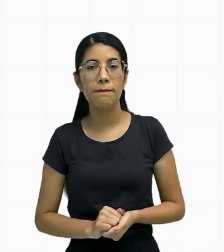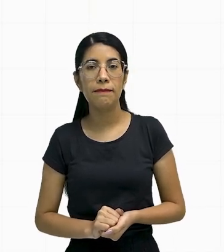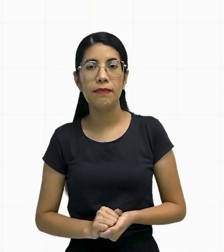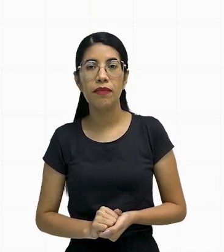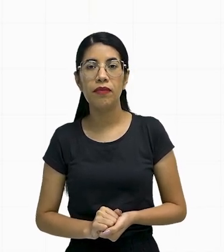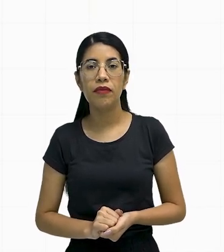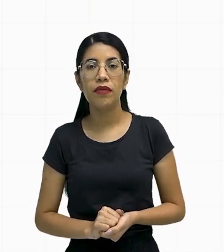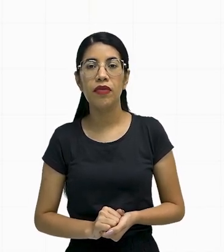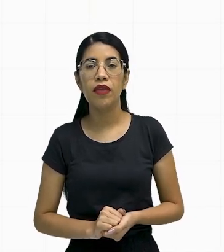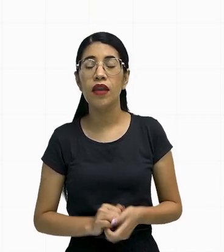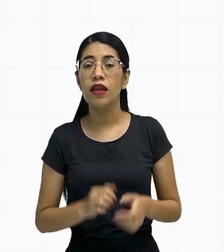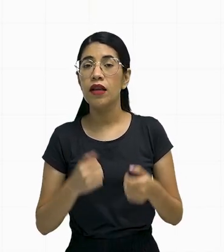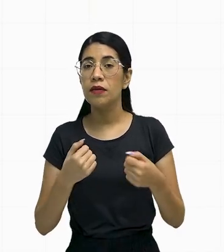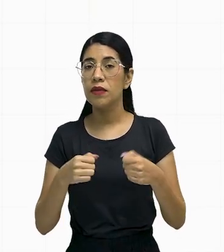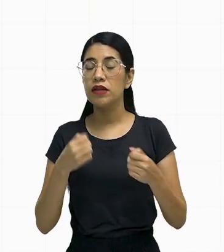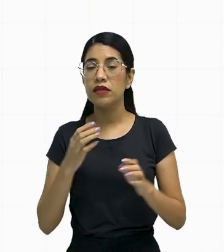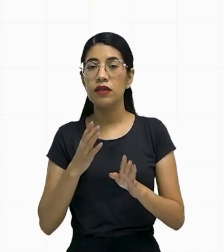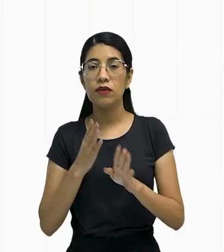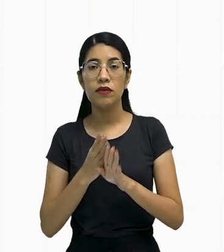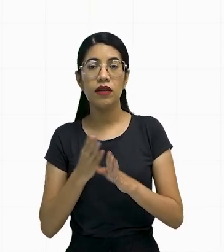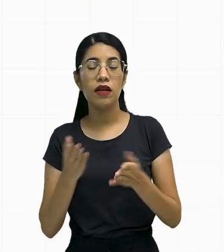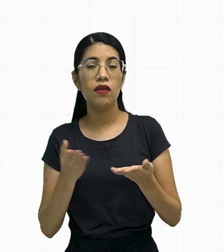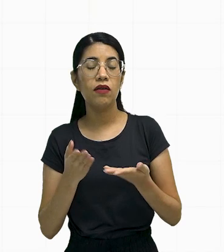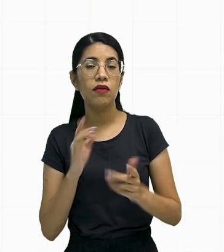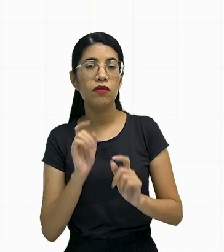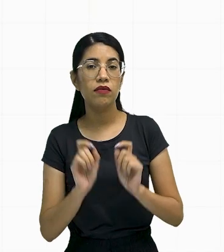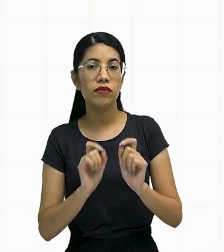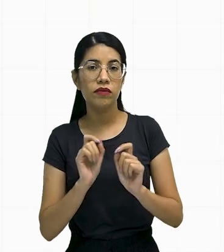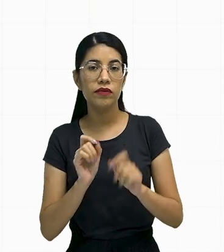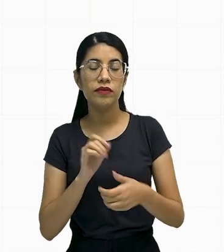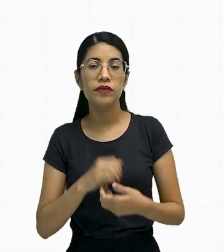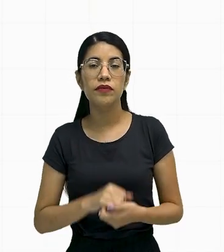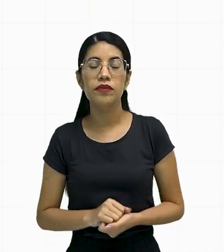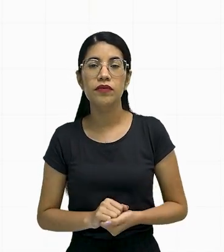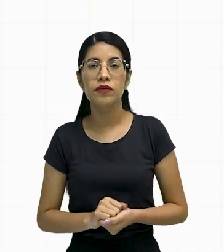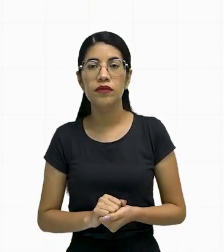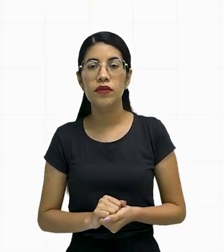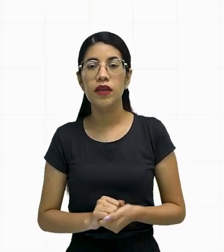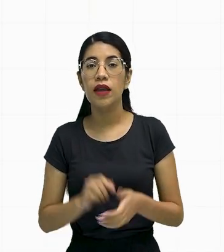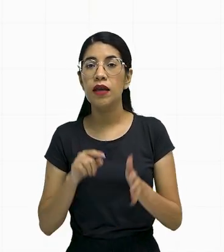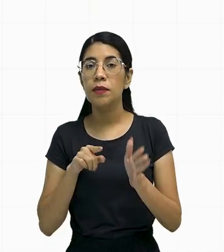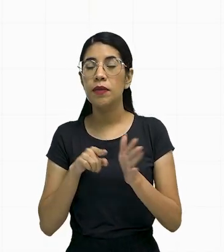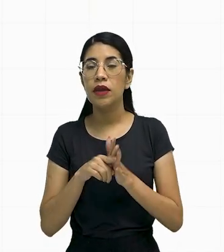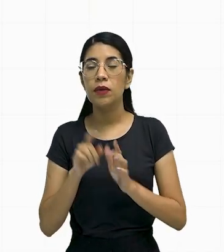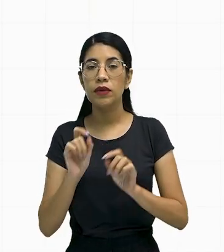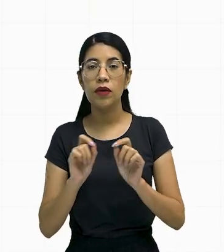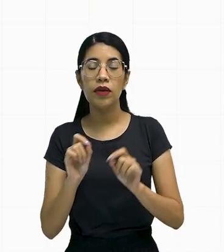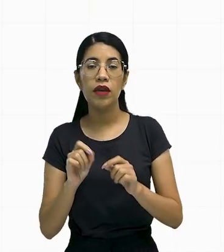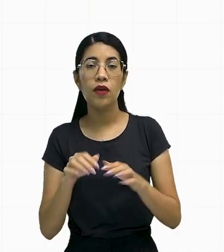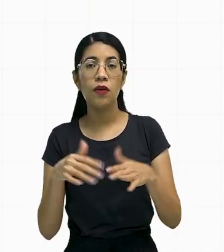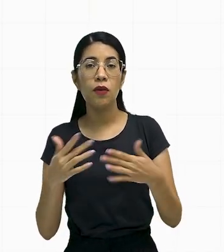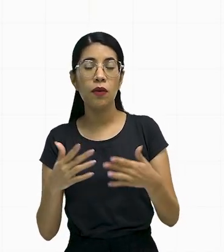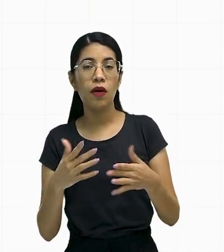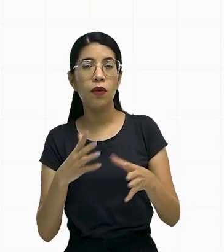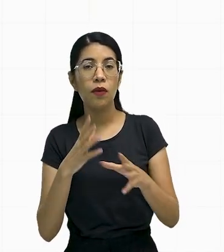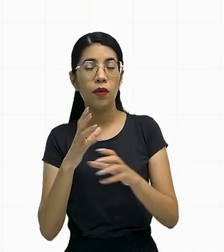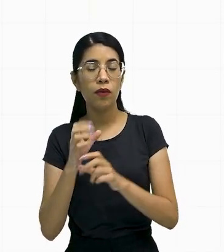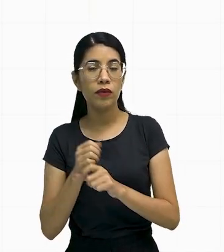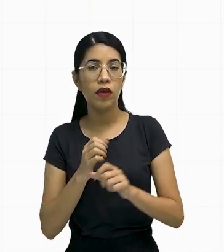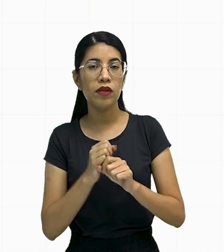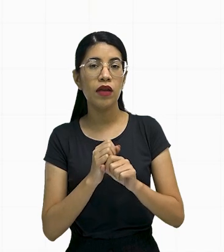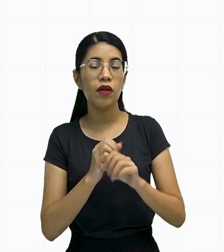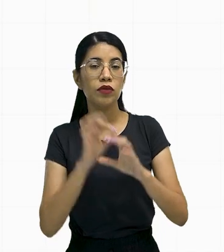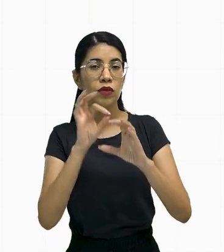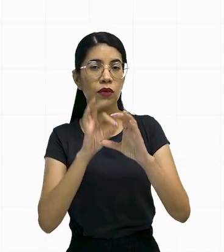O que a gente tem que encontrar aqui, então? Temos que encontrar, já que a questão pede o comprimento, nós temos que encontrar